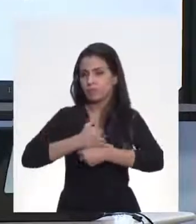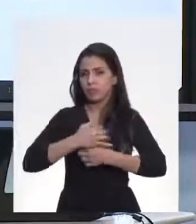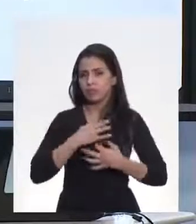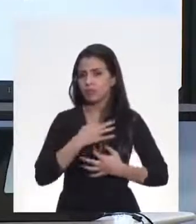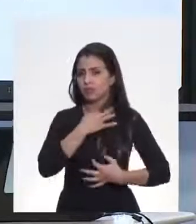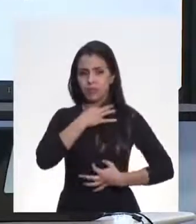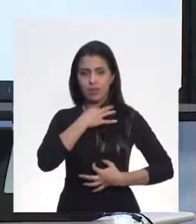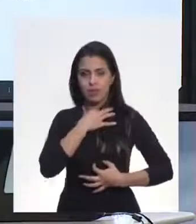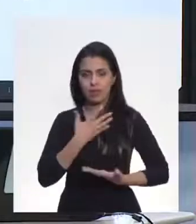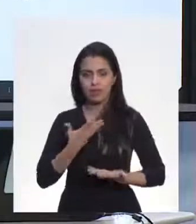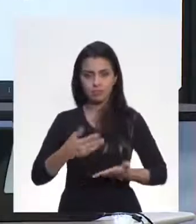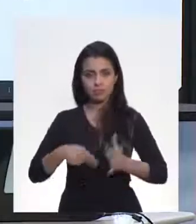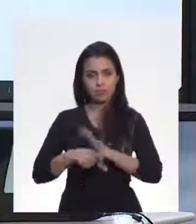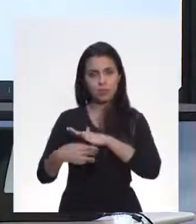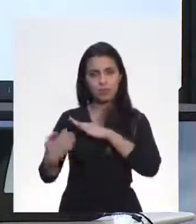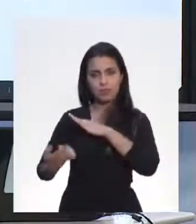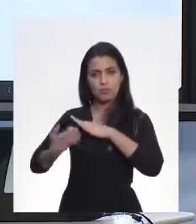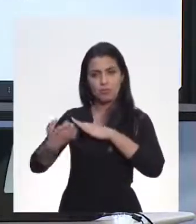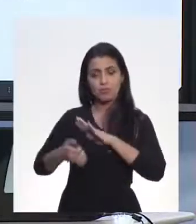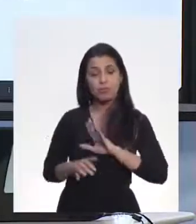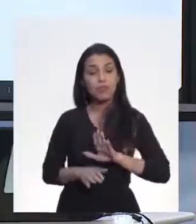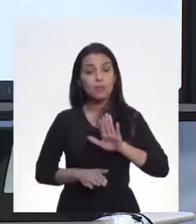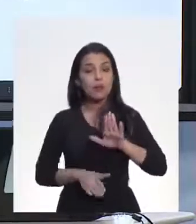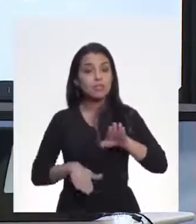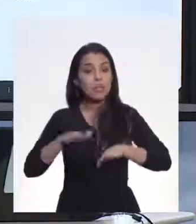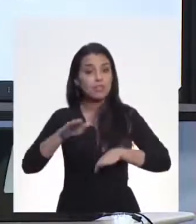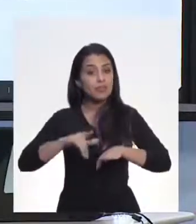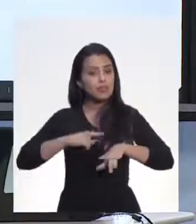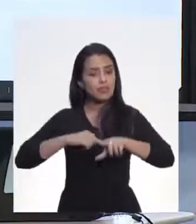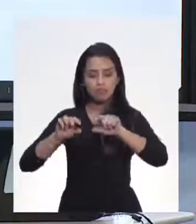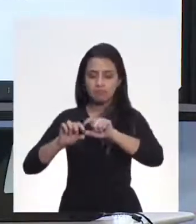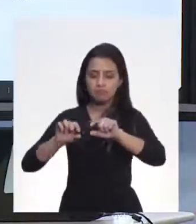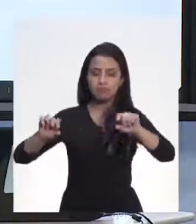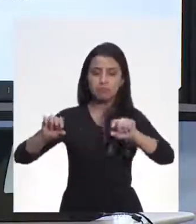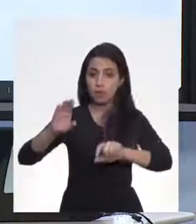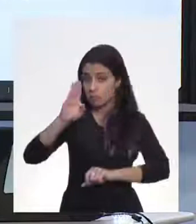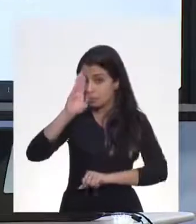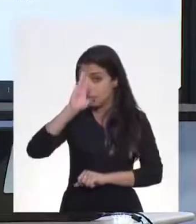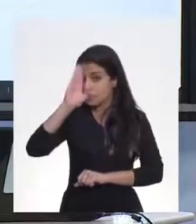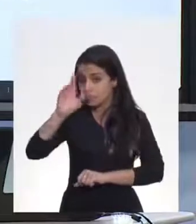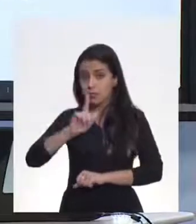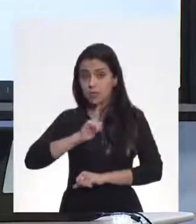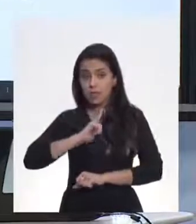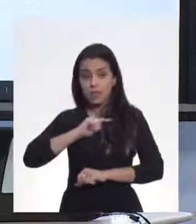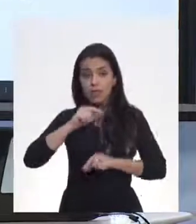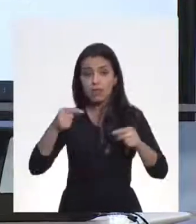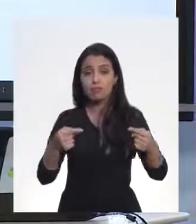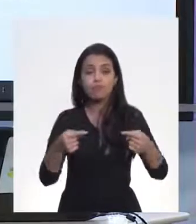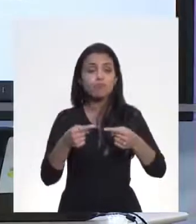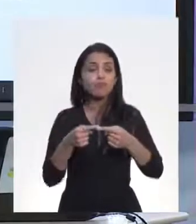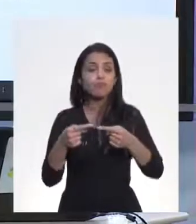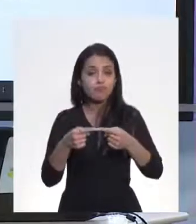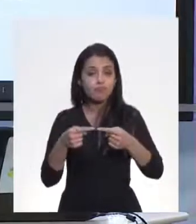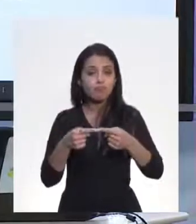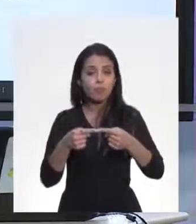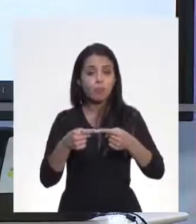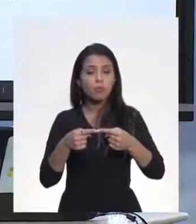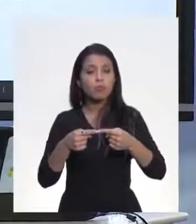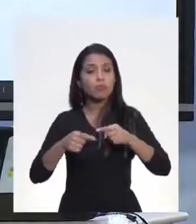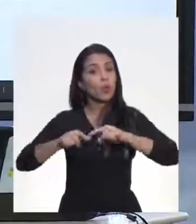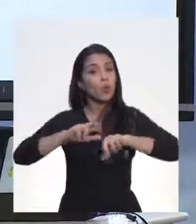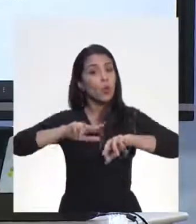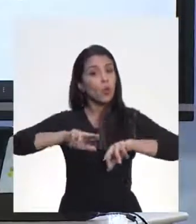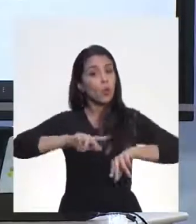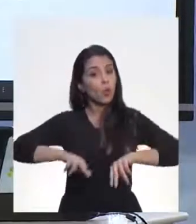assim, que às vezes você tem uma oração principal aqui, que que vão estar ligadas a ela, na verdade,